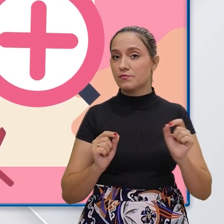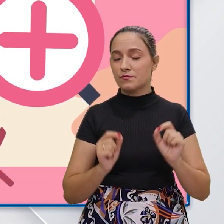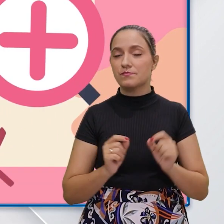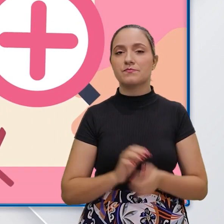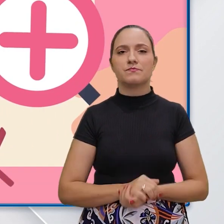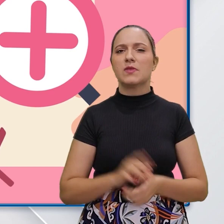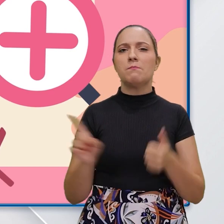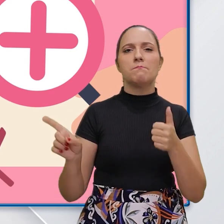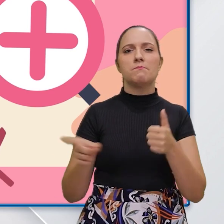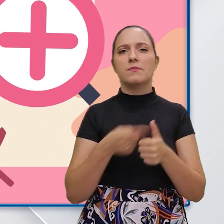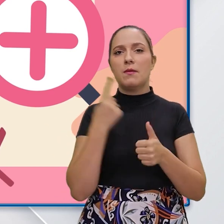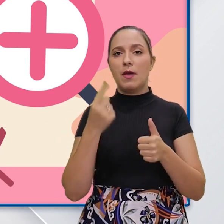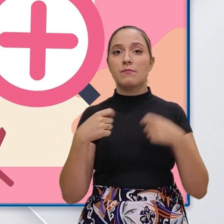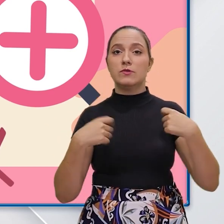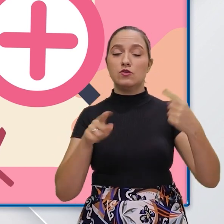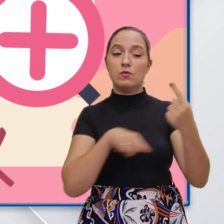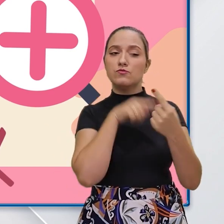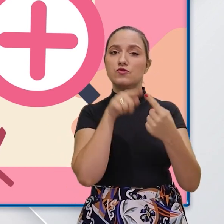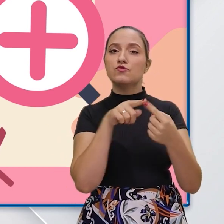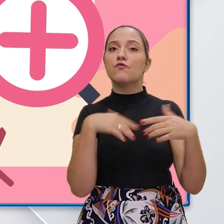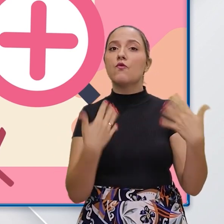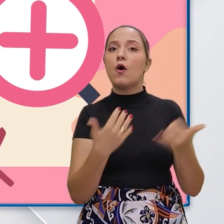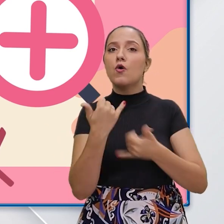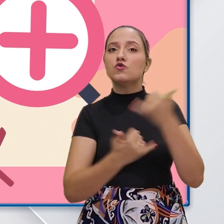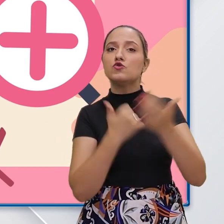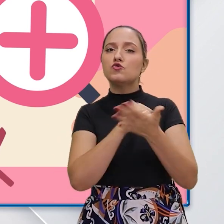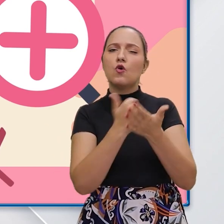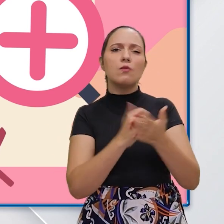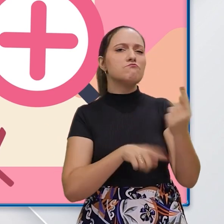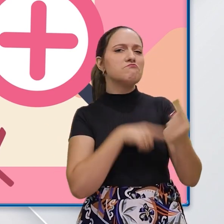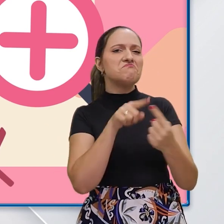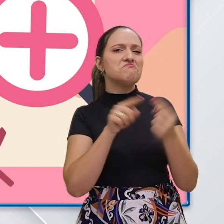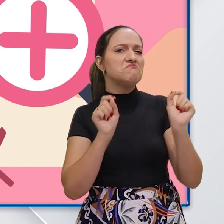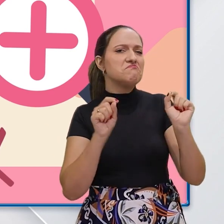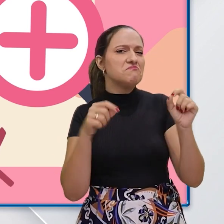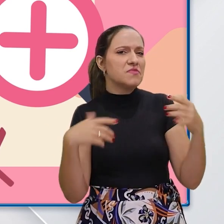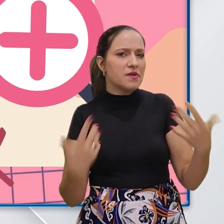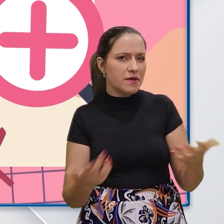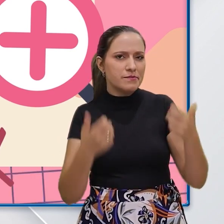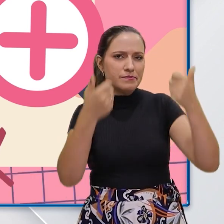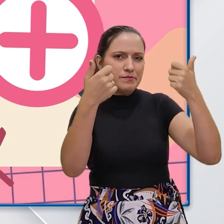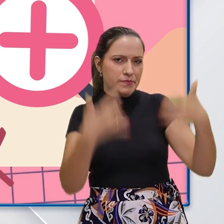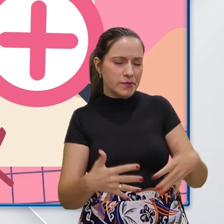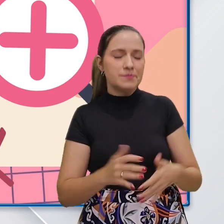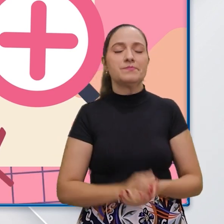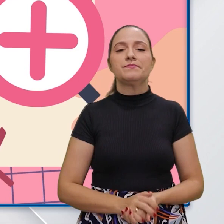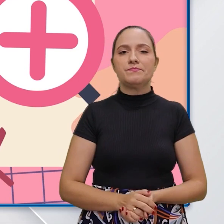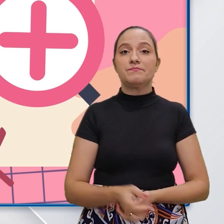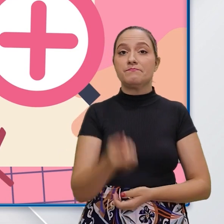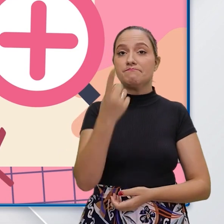contendo, primeiro, o objetivo do jogo.